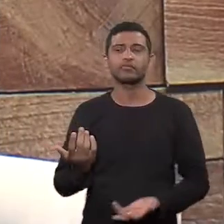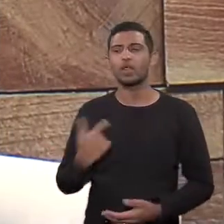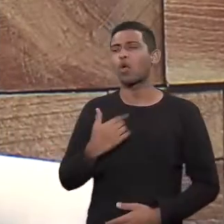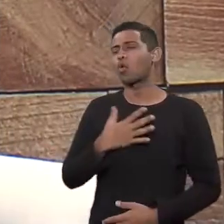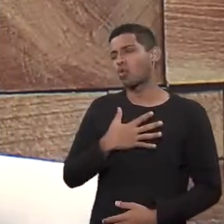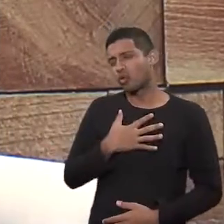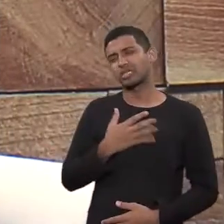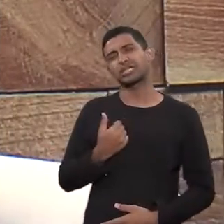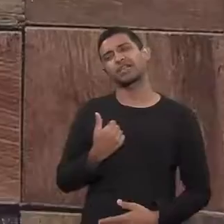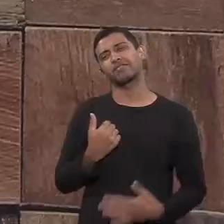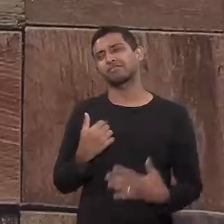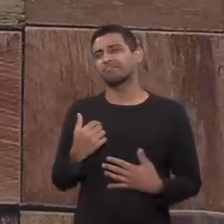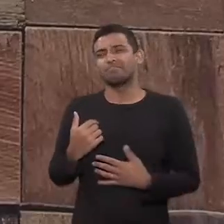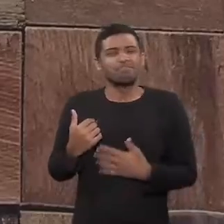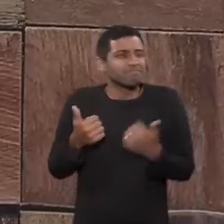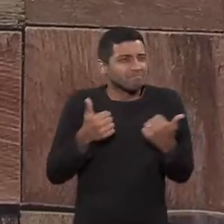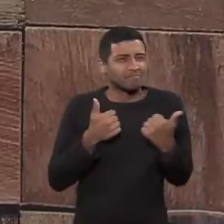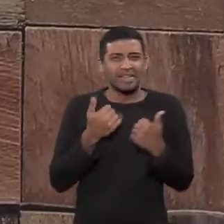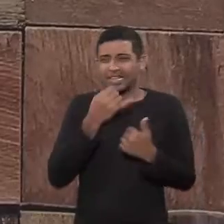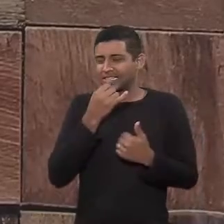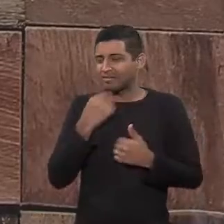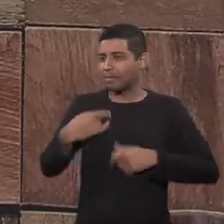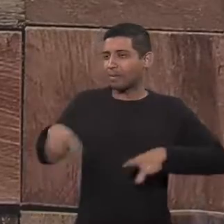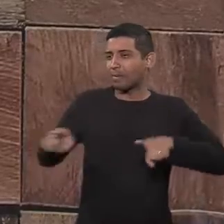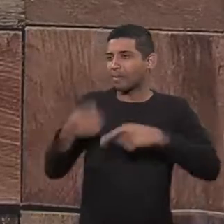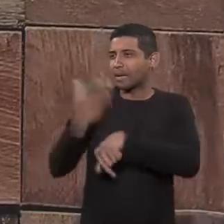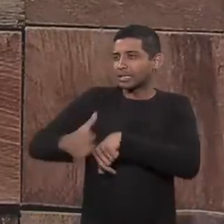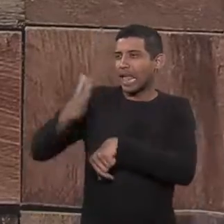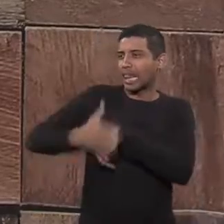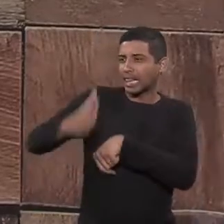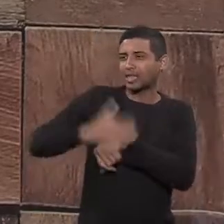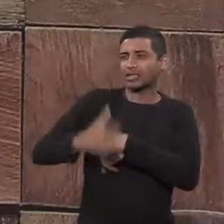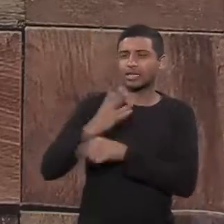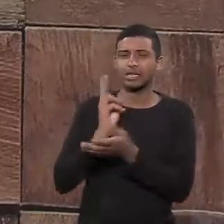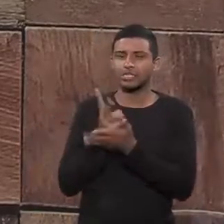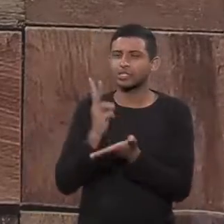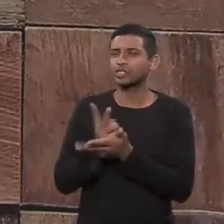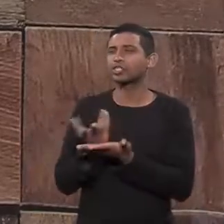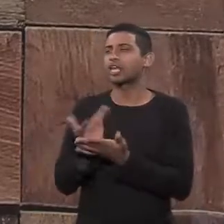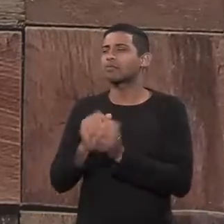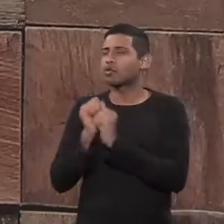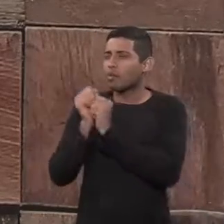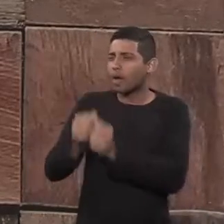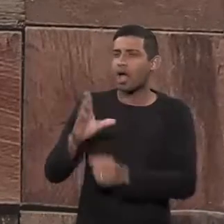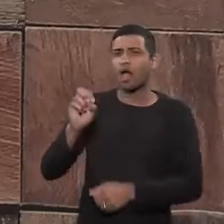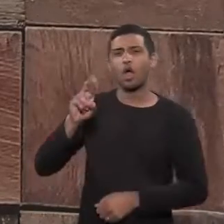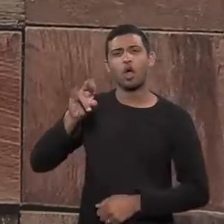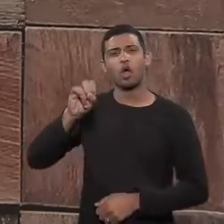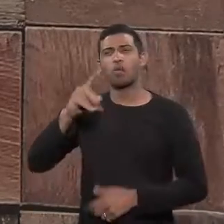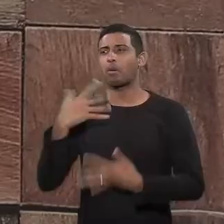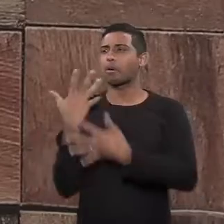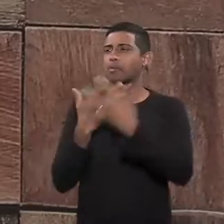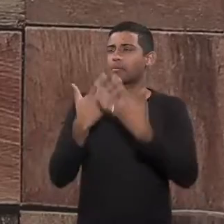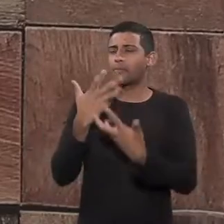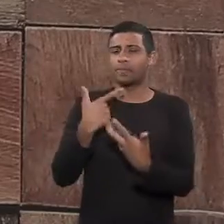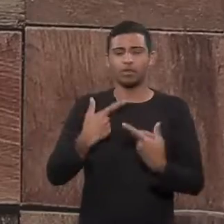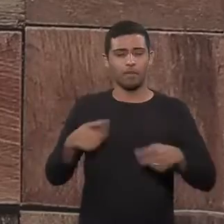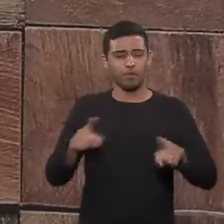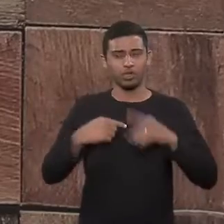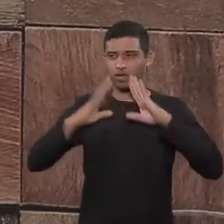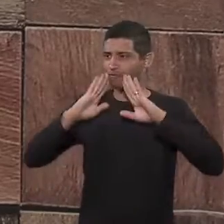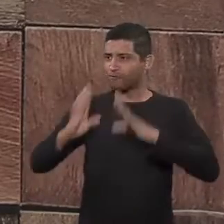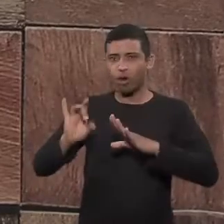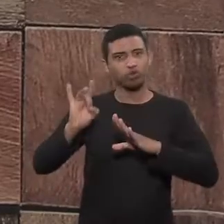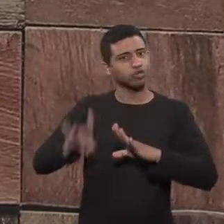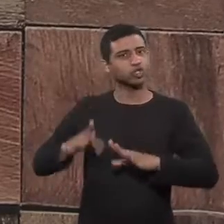alguma forma? Eu gostava muito, assim, eu curtia muito estar ali no ensaio, tocando, sempre acompanhei os coros. Só